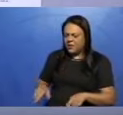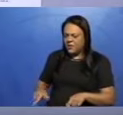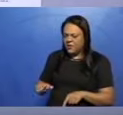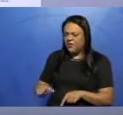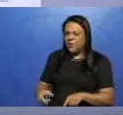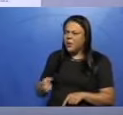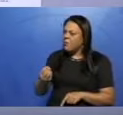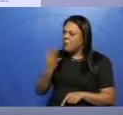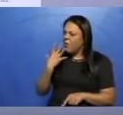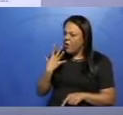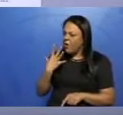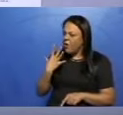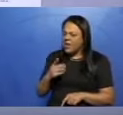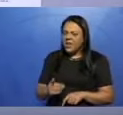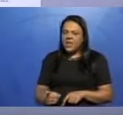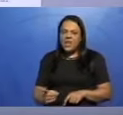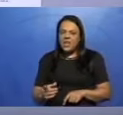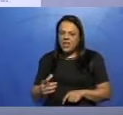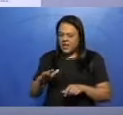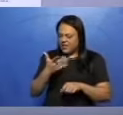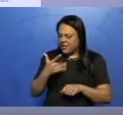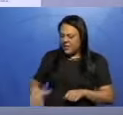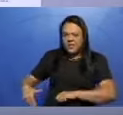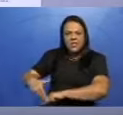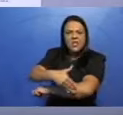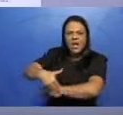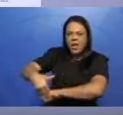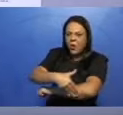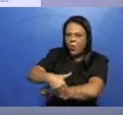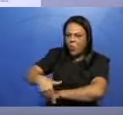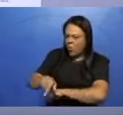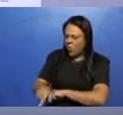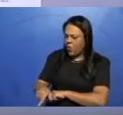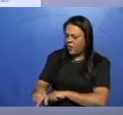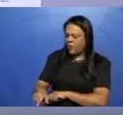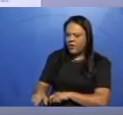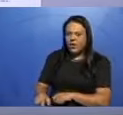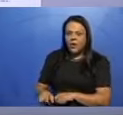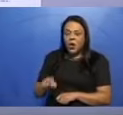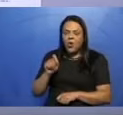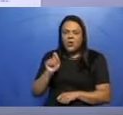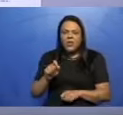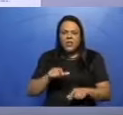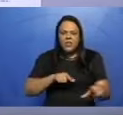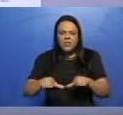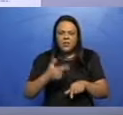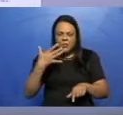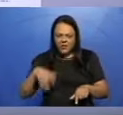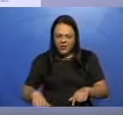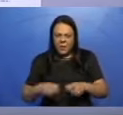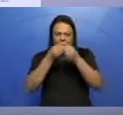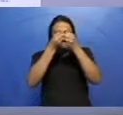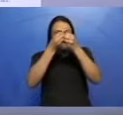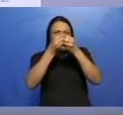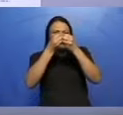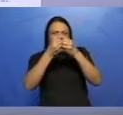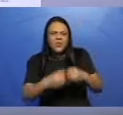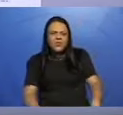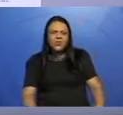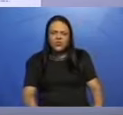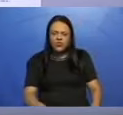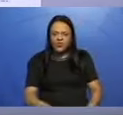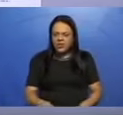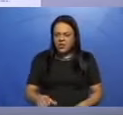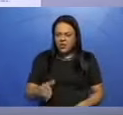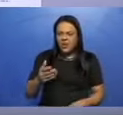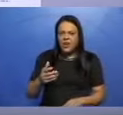crianças e adolescentes da marginalidade. Ele prejudica a escolaridade e faz com que milhares de brasileiros, já em